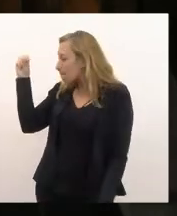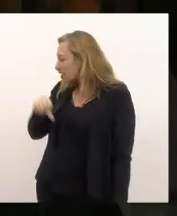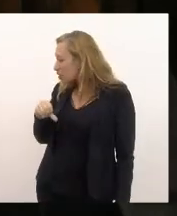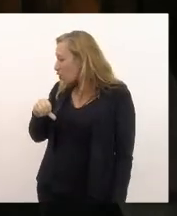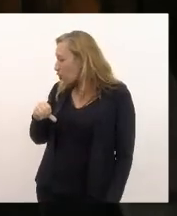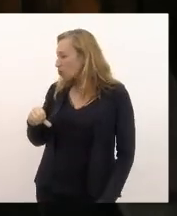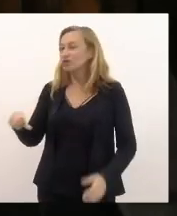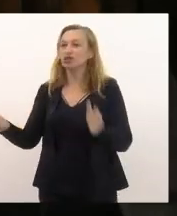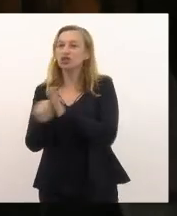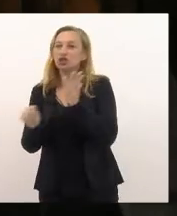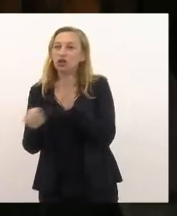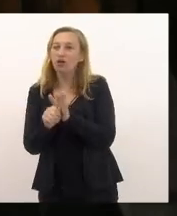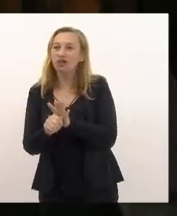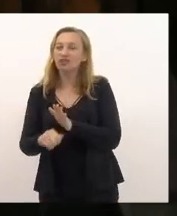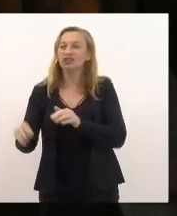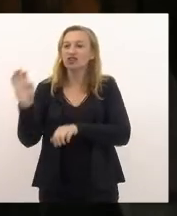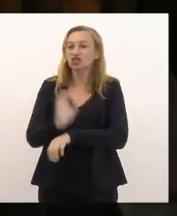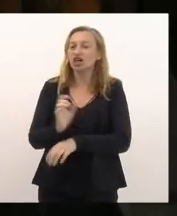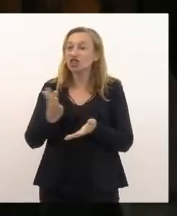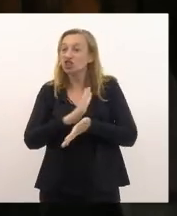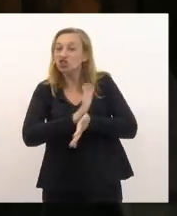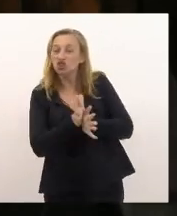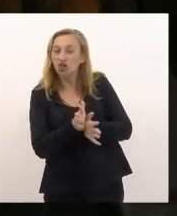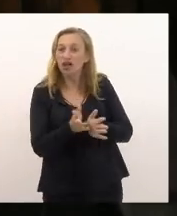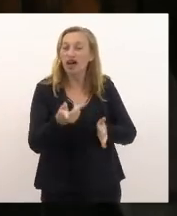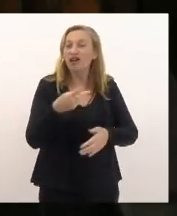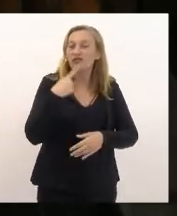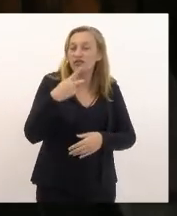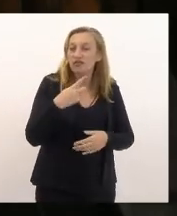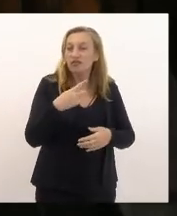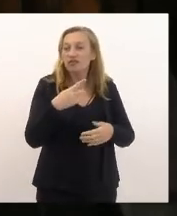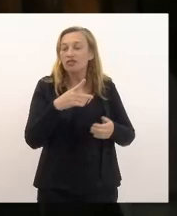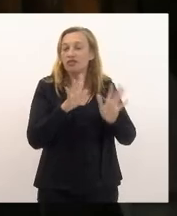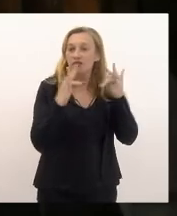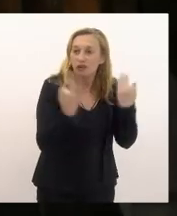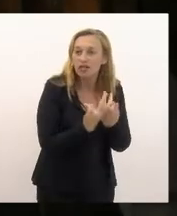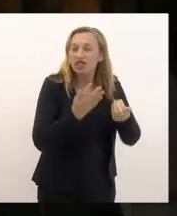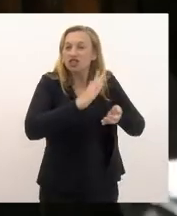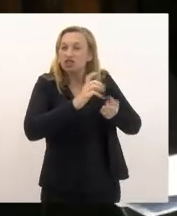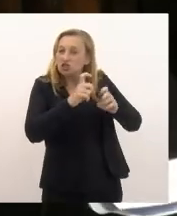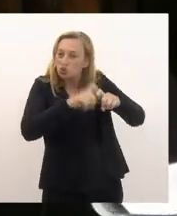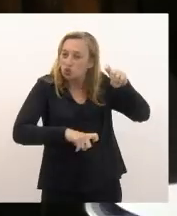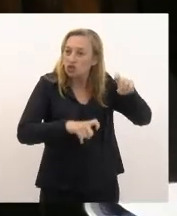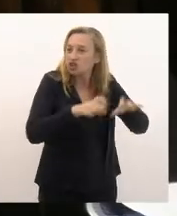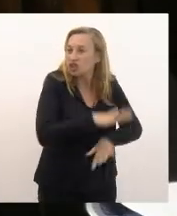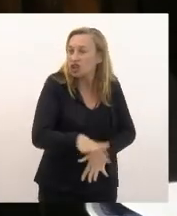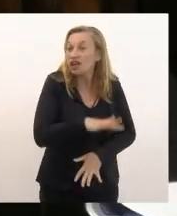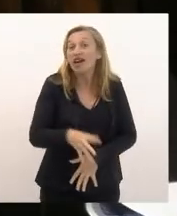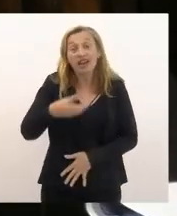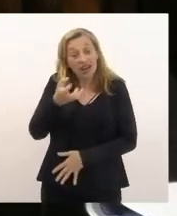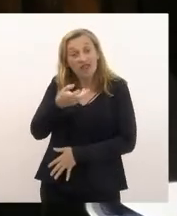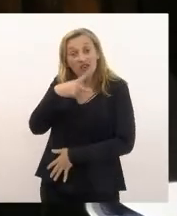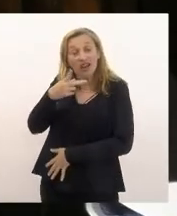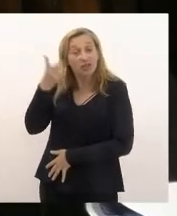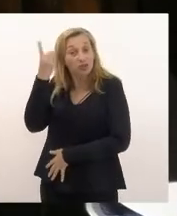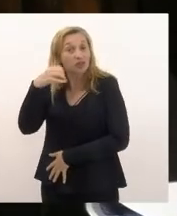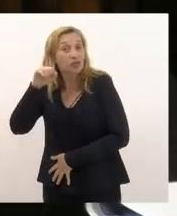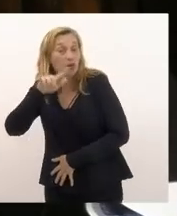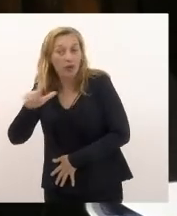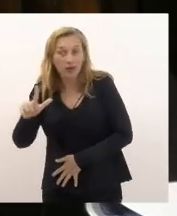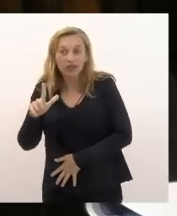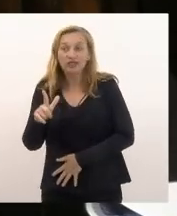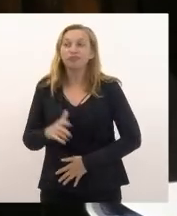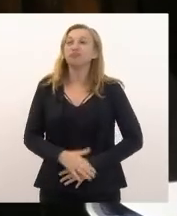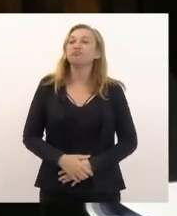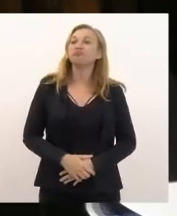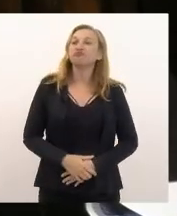desse estado. Aqueles que destroem a família, que estupram as mulheres, estupram as crianças. Quero dizer, deputado Paul Bell, que